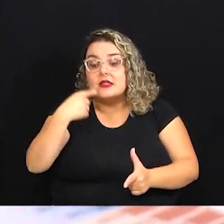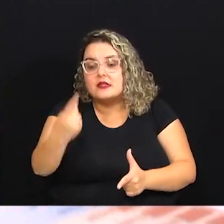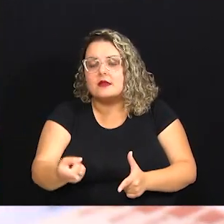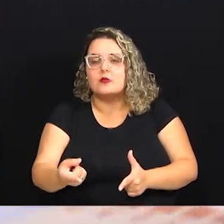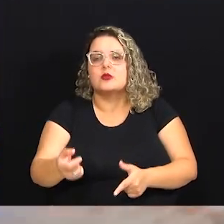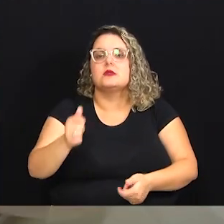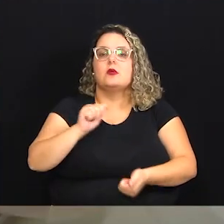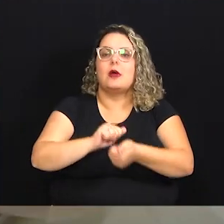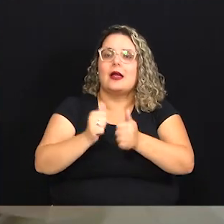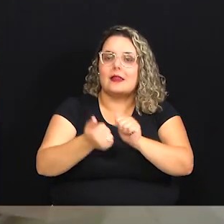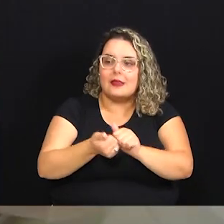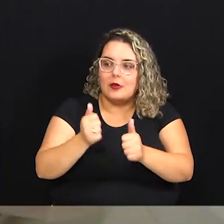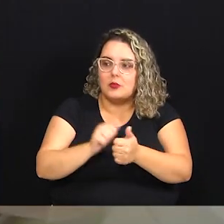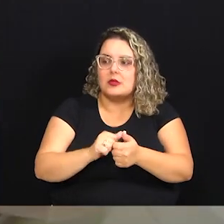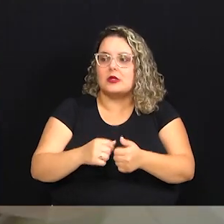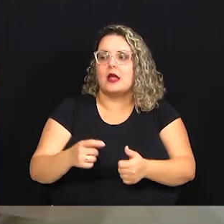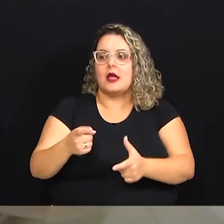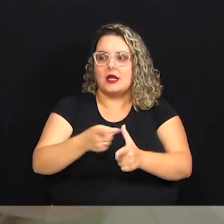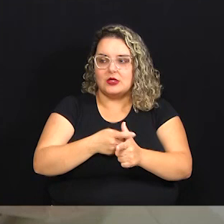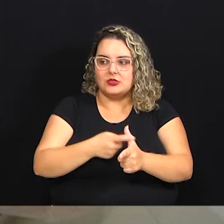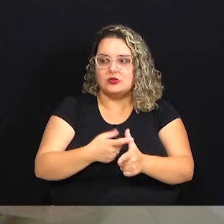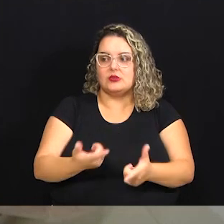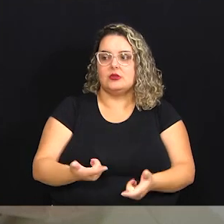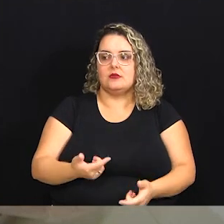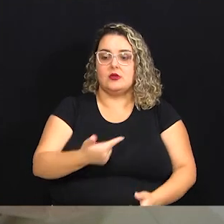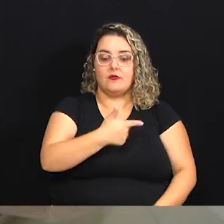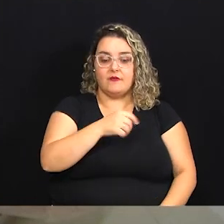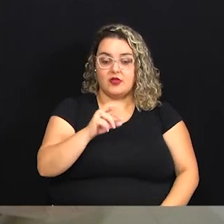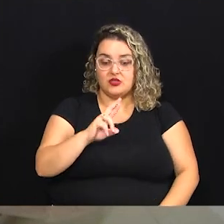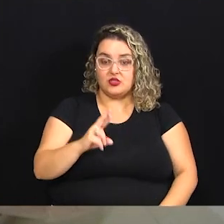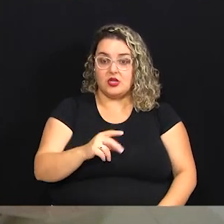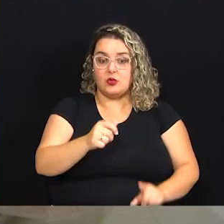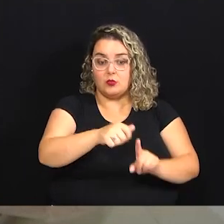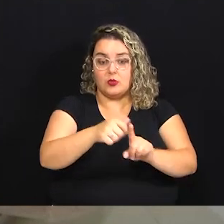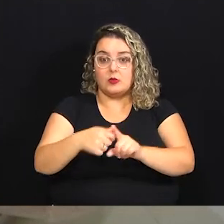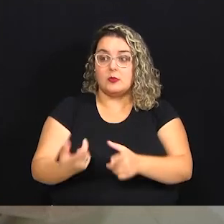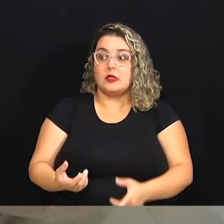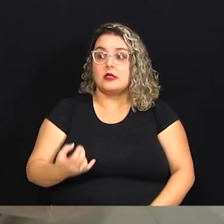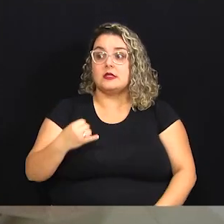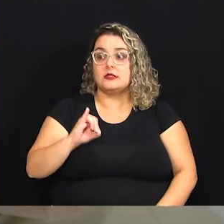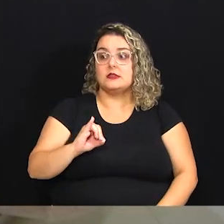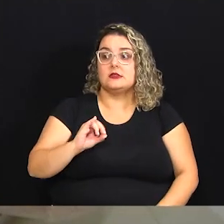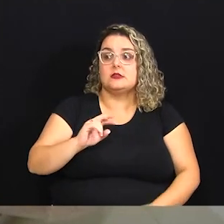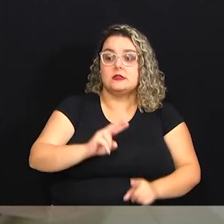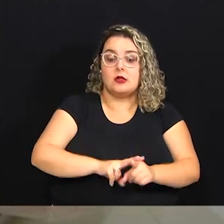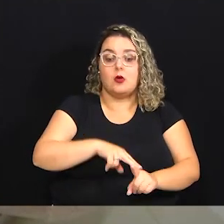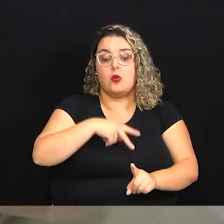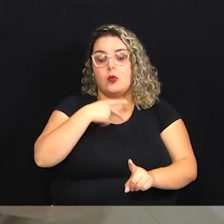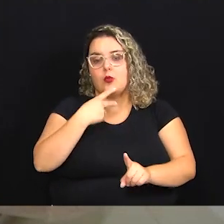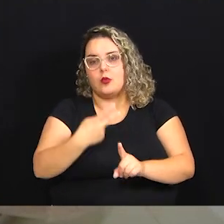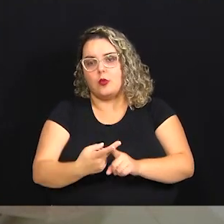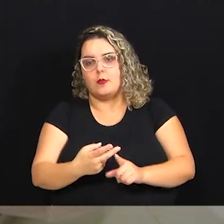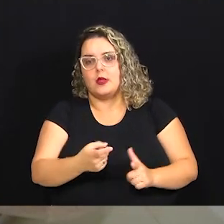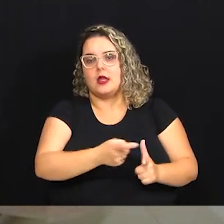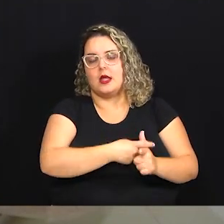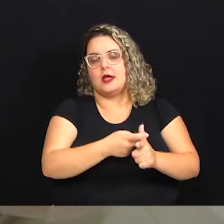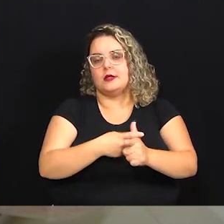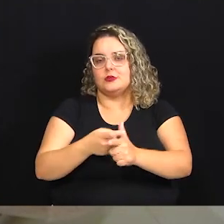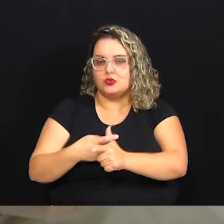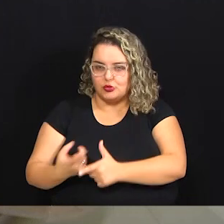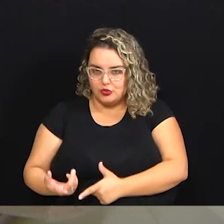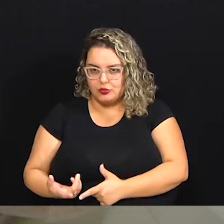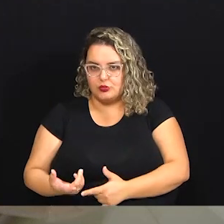Então, renegociar essa dívida, em vez de eu pagar R$20 por mês, que tal então se eu dobrar o tempo dessa